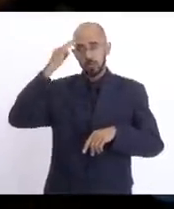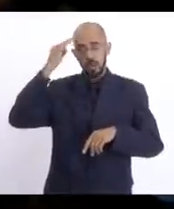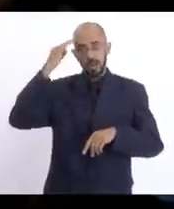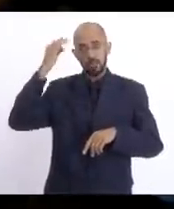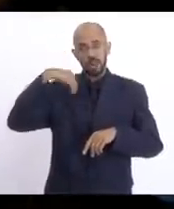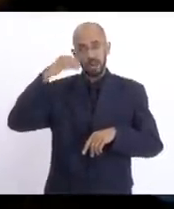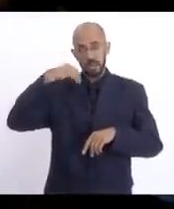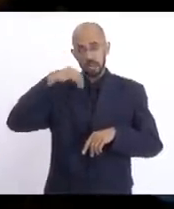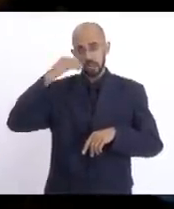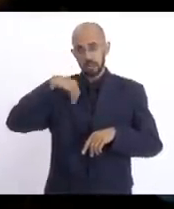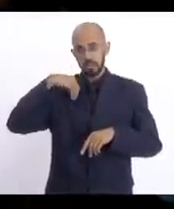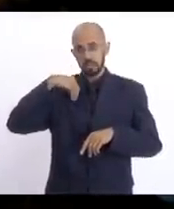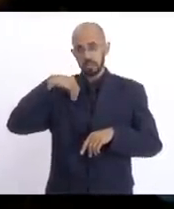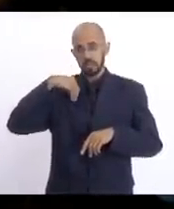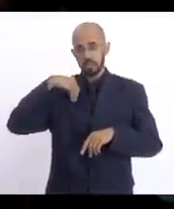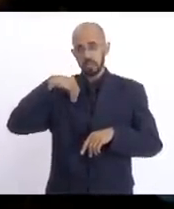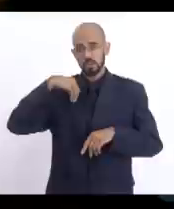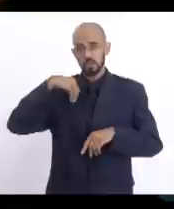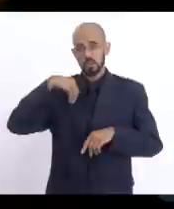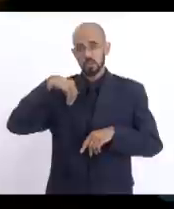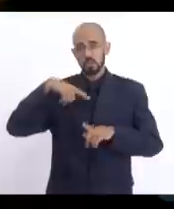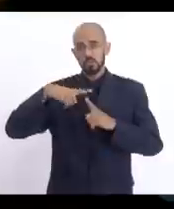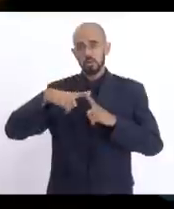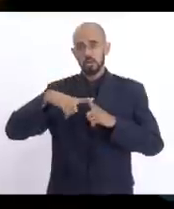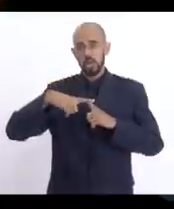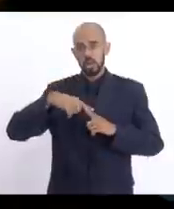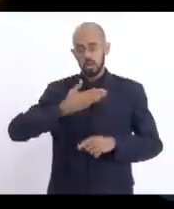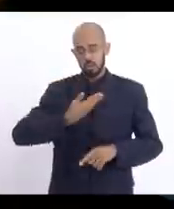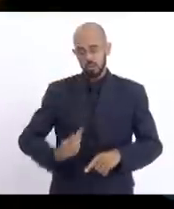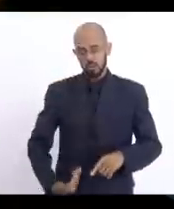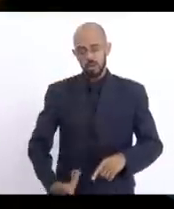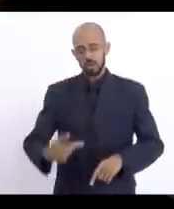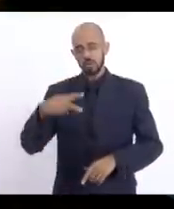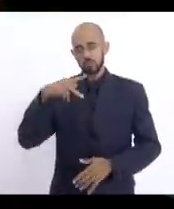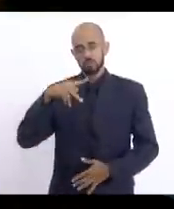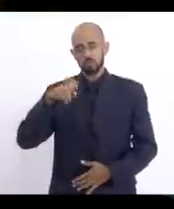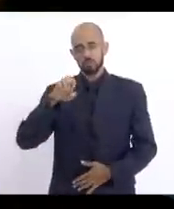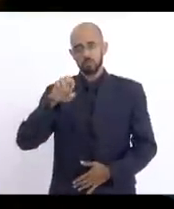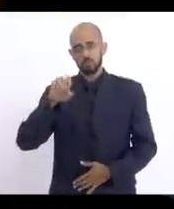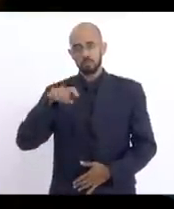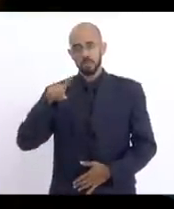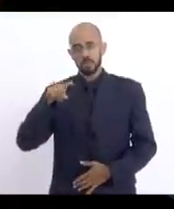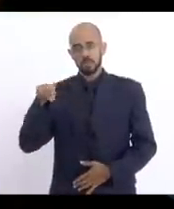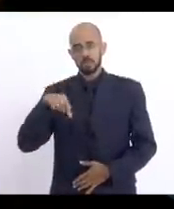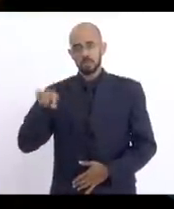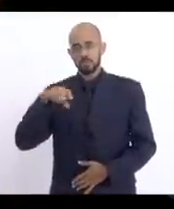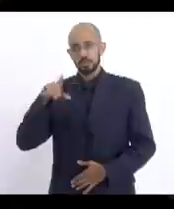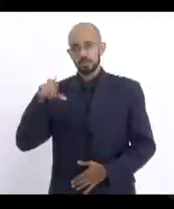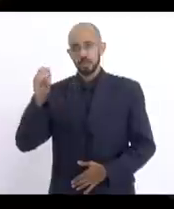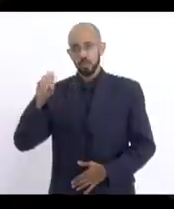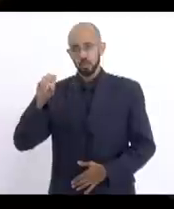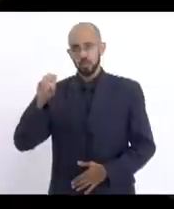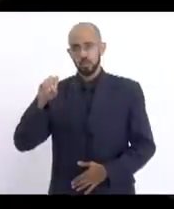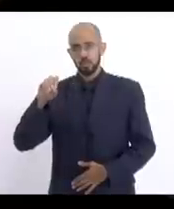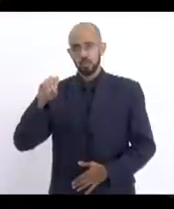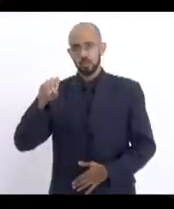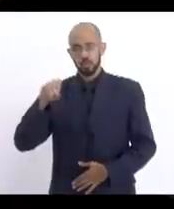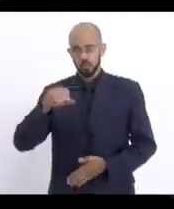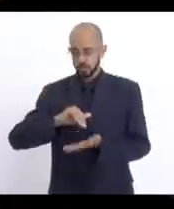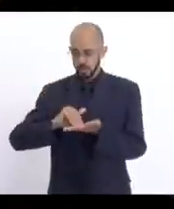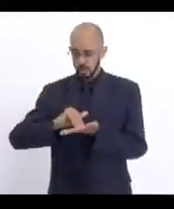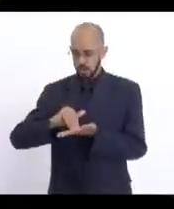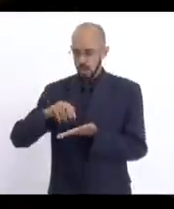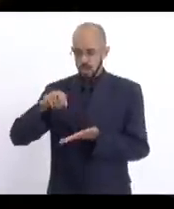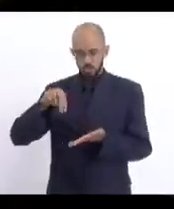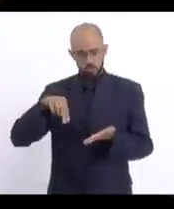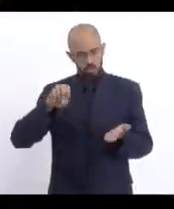frágil. No governo do Pezão, viu, o secretário Nelson Rocha,